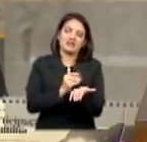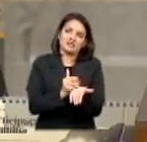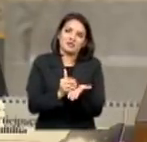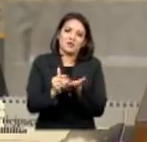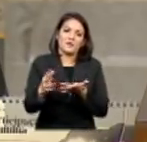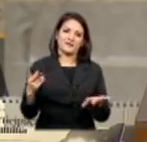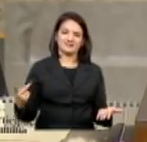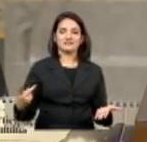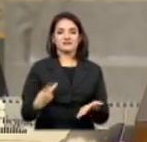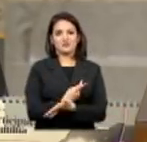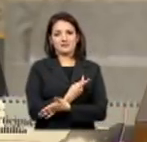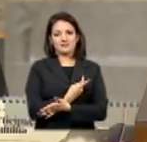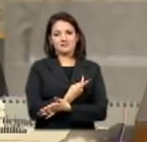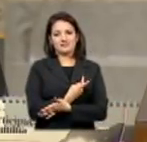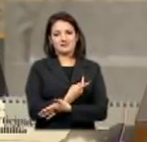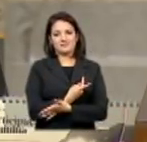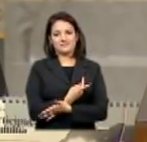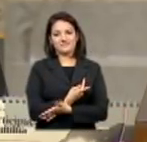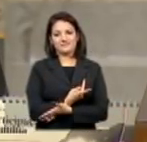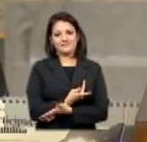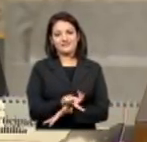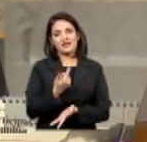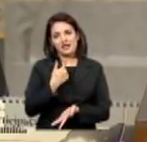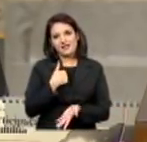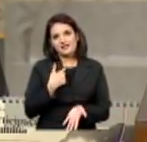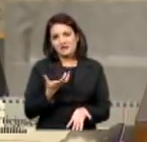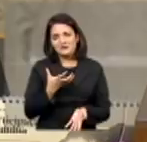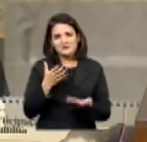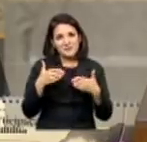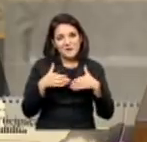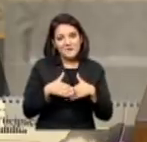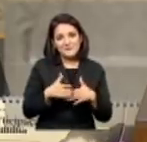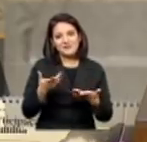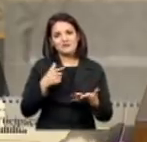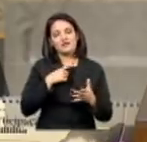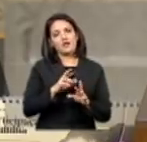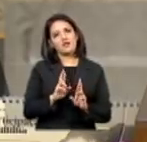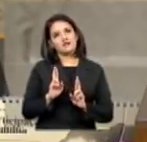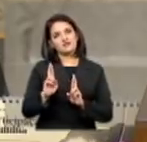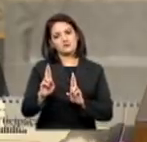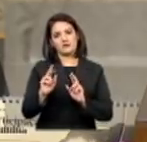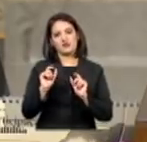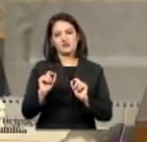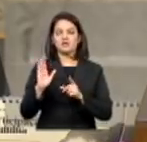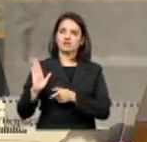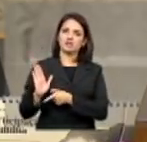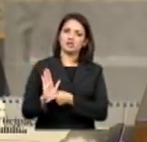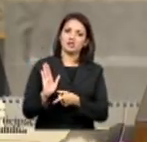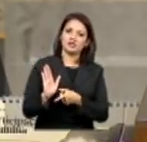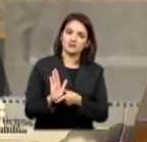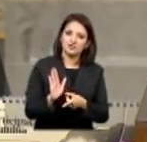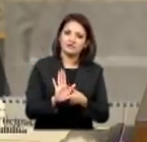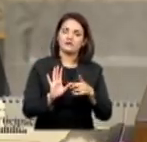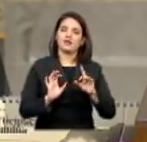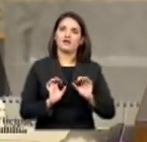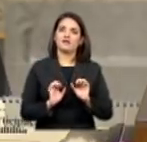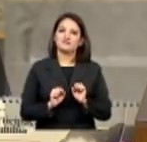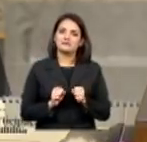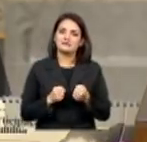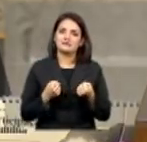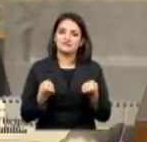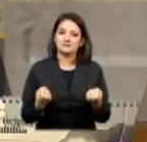transformada eu humildemente tenho essa esperança de contribuir esforçadamente com